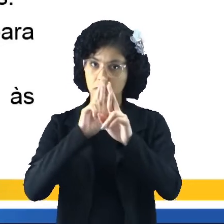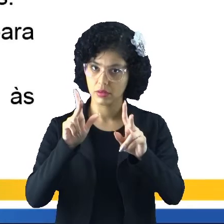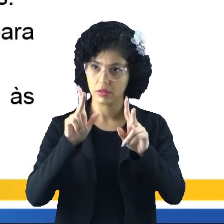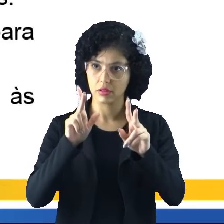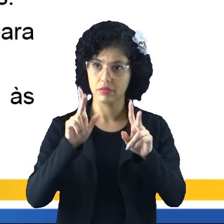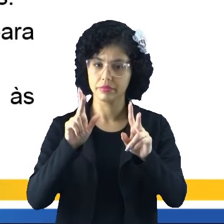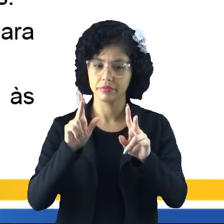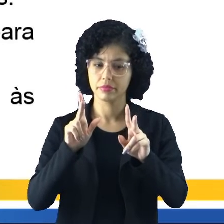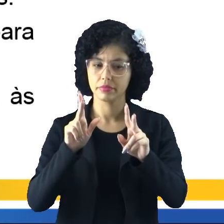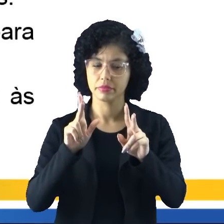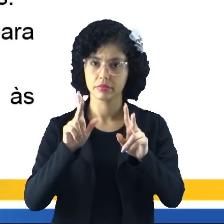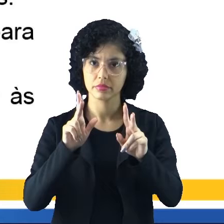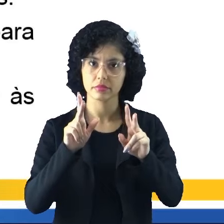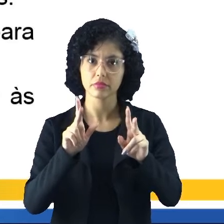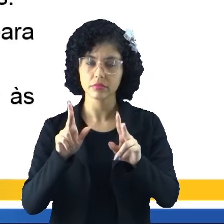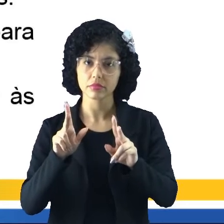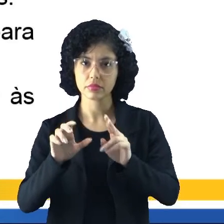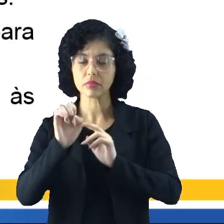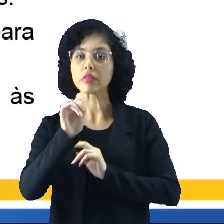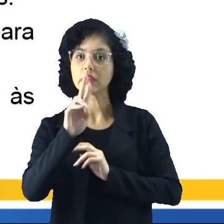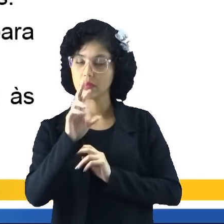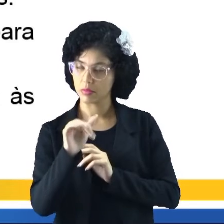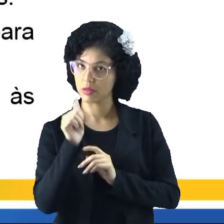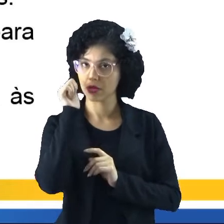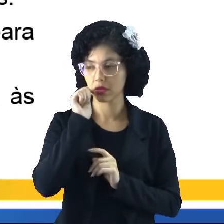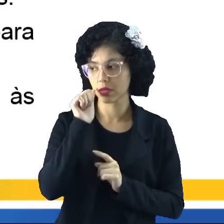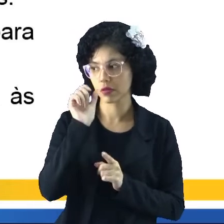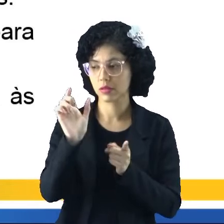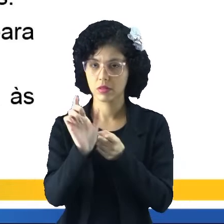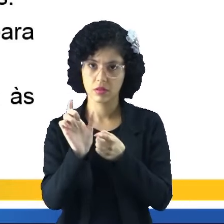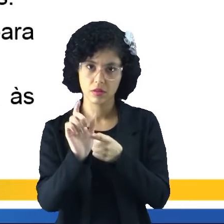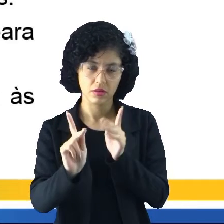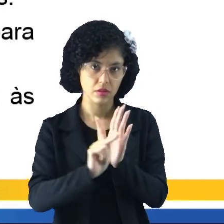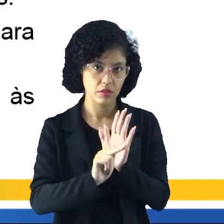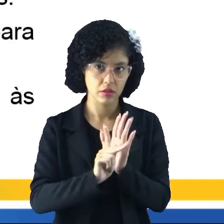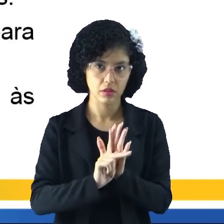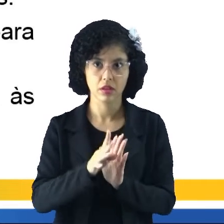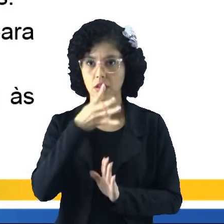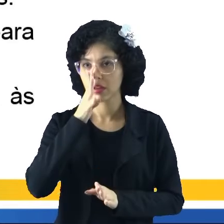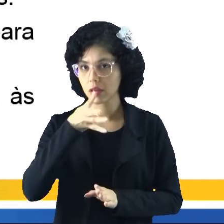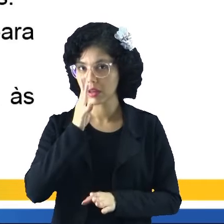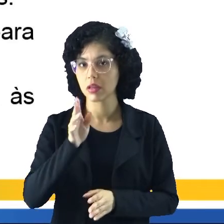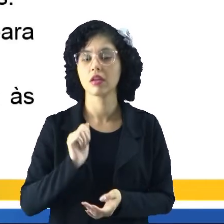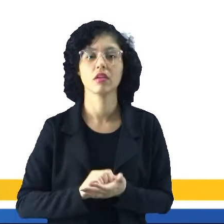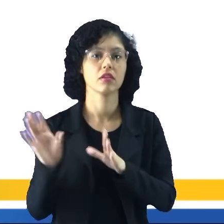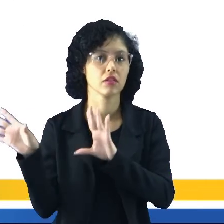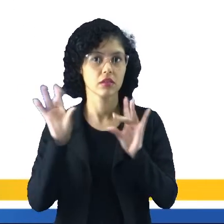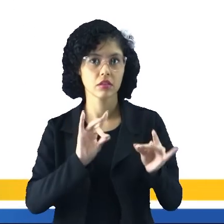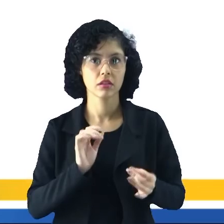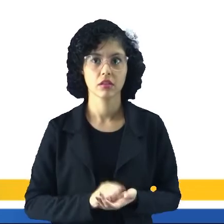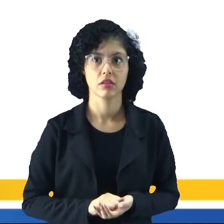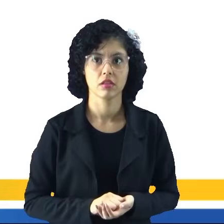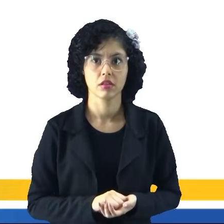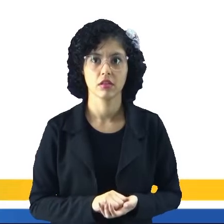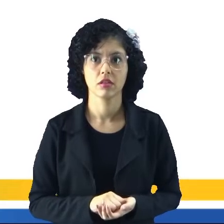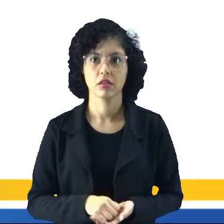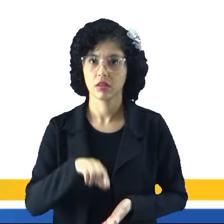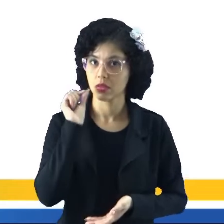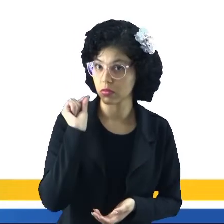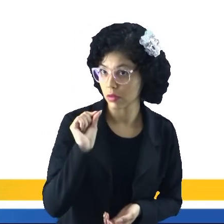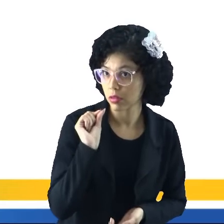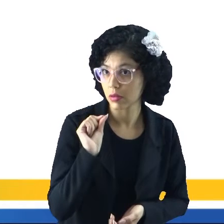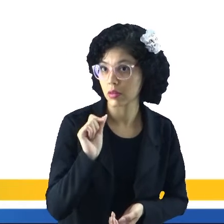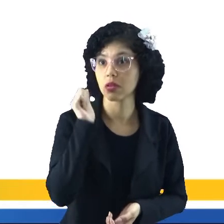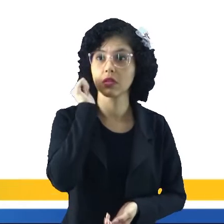diferentes semânticas para a palavra mulheres. Então, é justamente que a crítica que a tirinha traz, né? Nós temos o que é uma